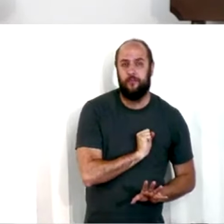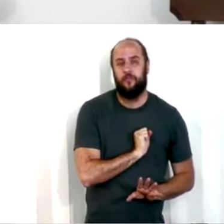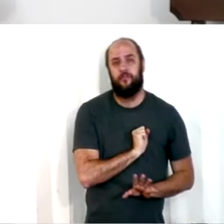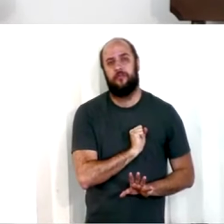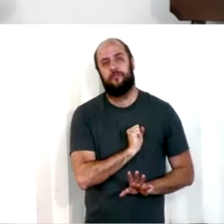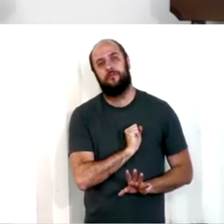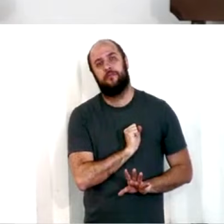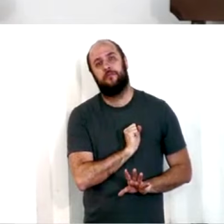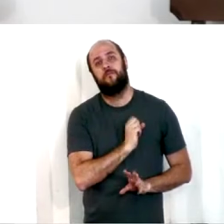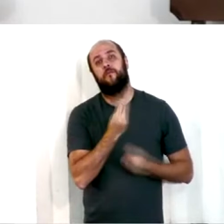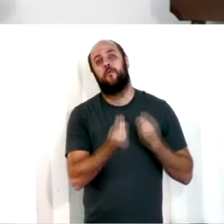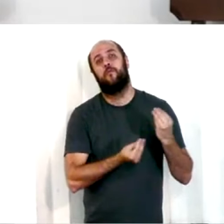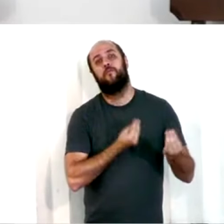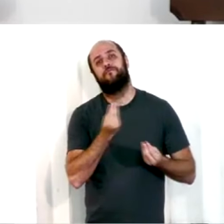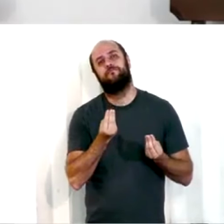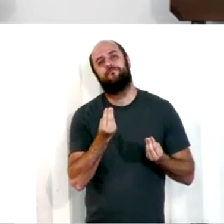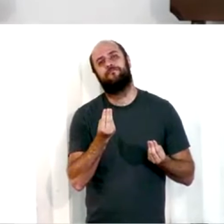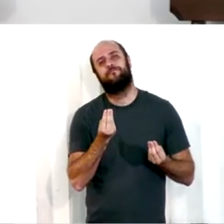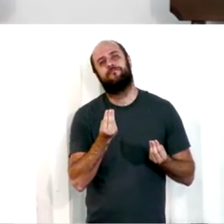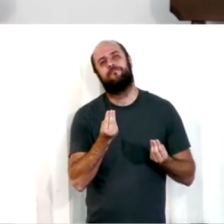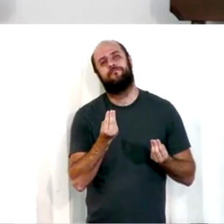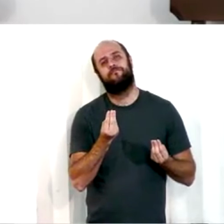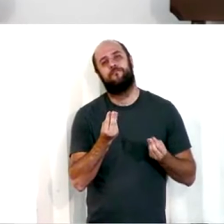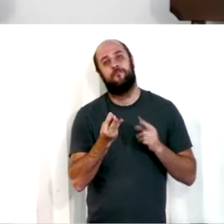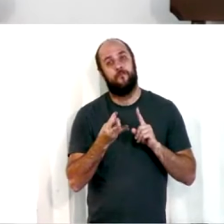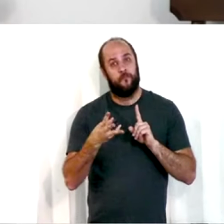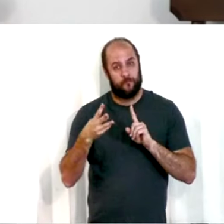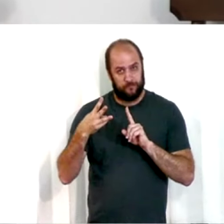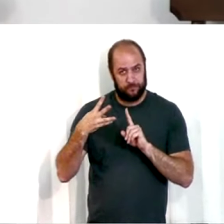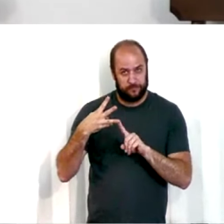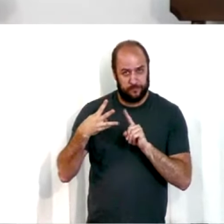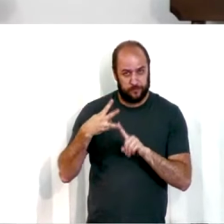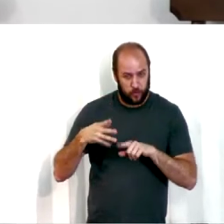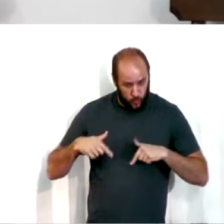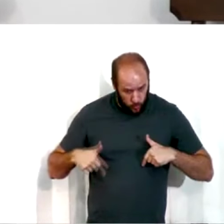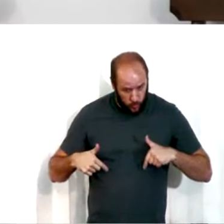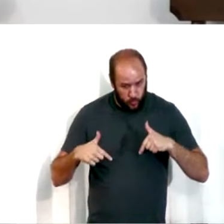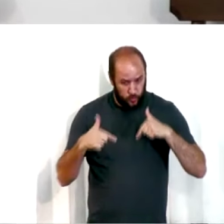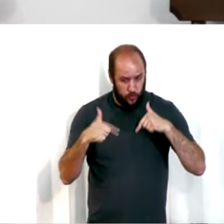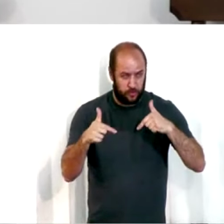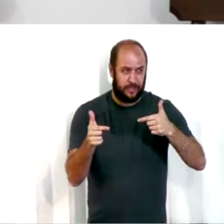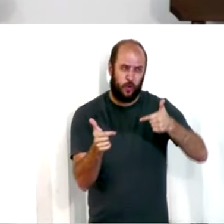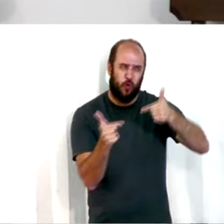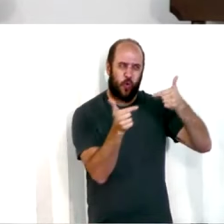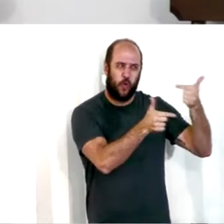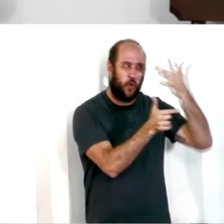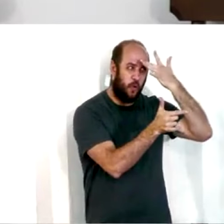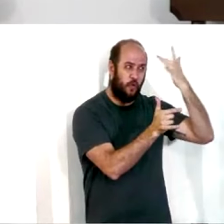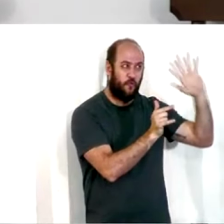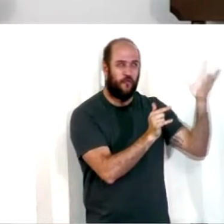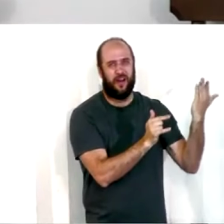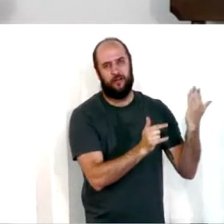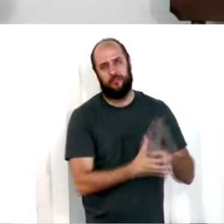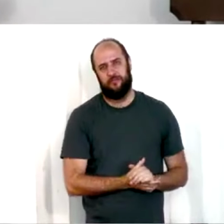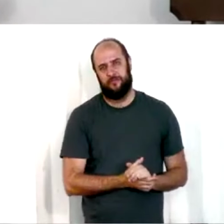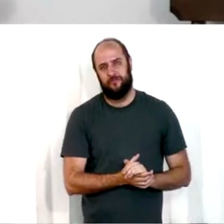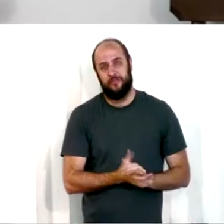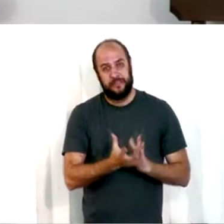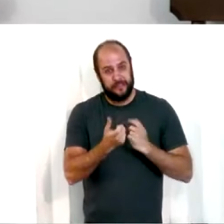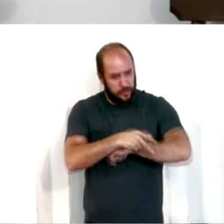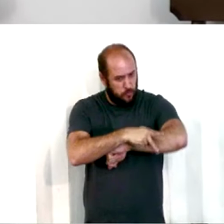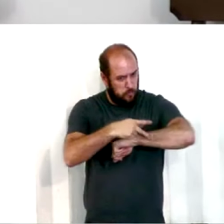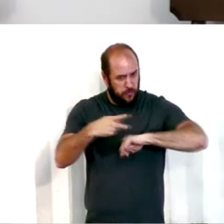aqui é que ele luta pela igreja contra os falsos mestres. Ele está lutando pela pureza do evangelho